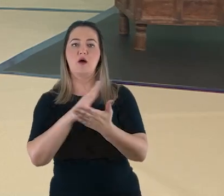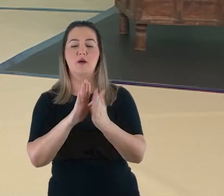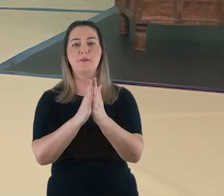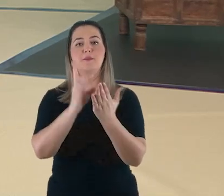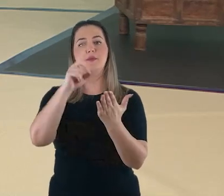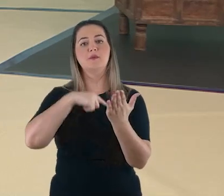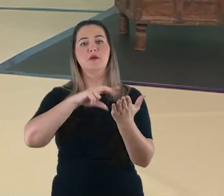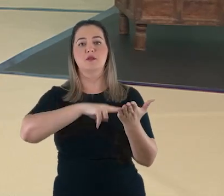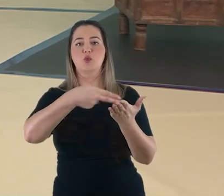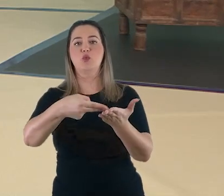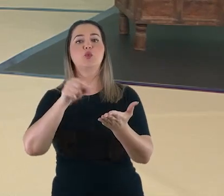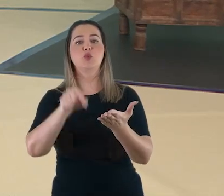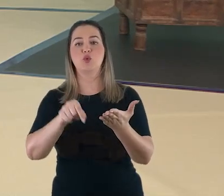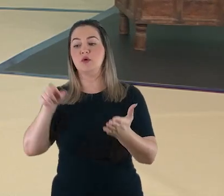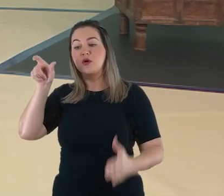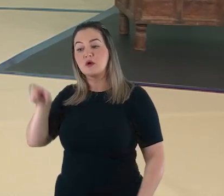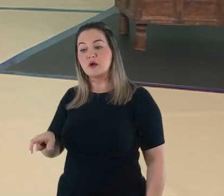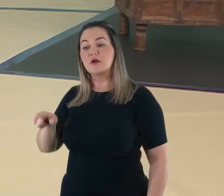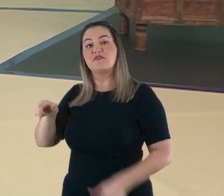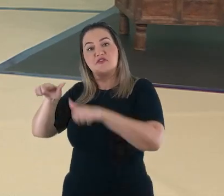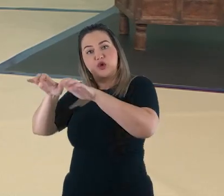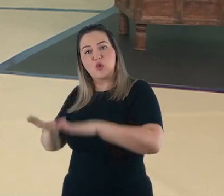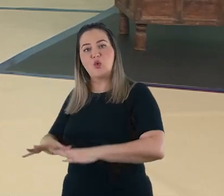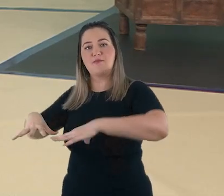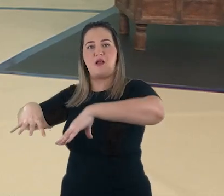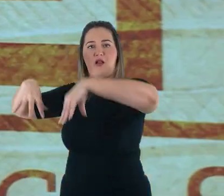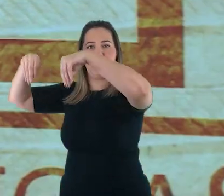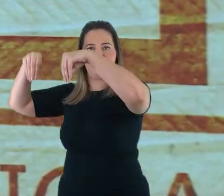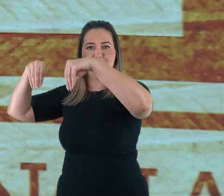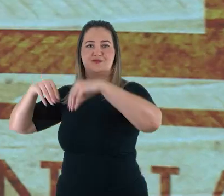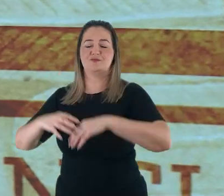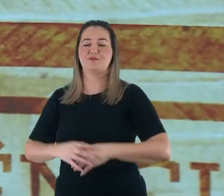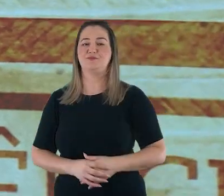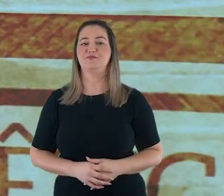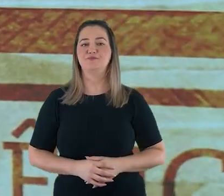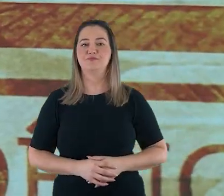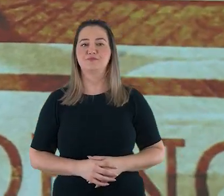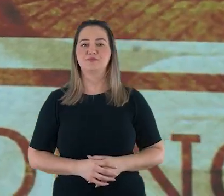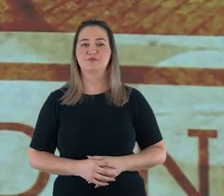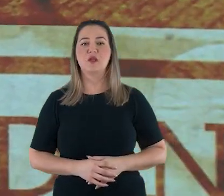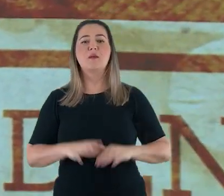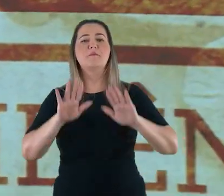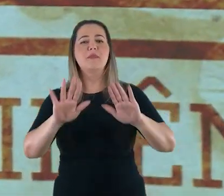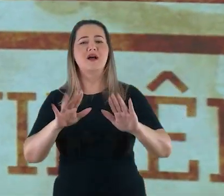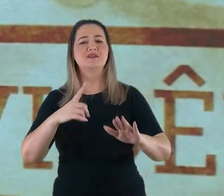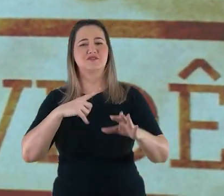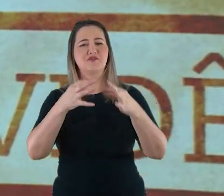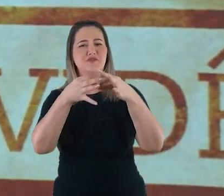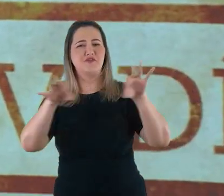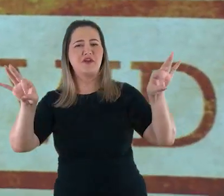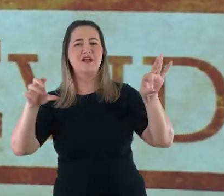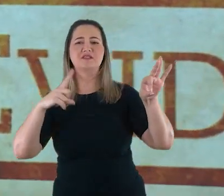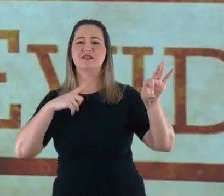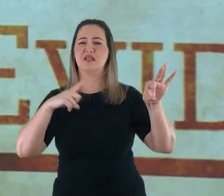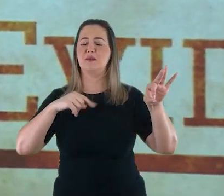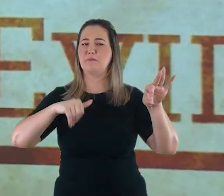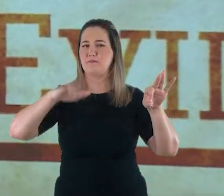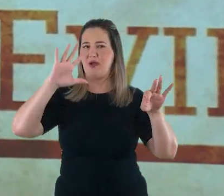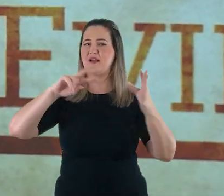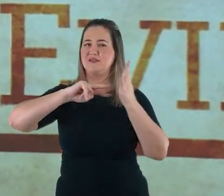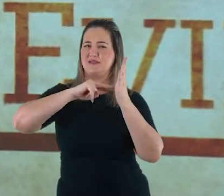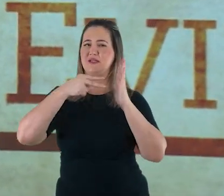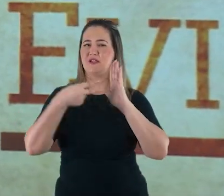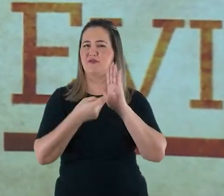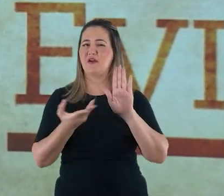Daniel dizendo que ele permaneceu na corte do rei. Mas o sentido dessa expressão pode ser um pouco mais ampliado, porque se você